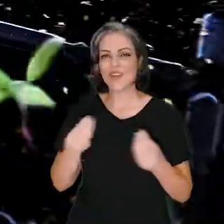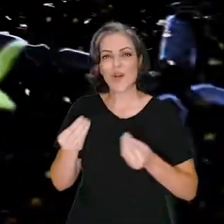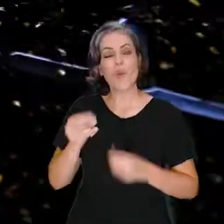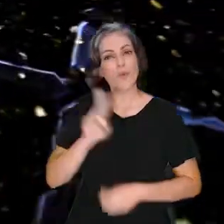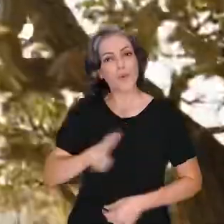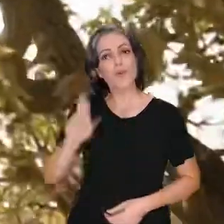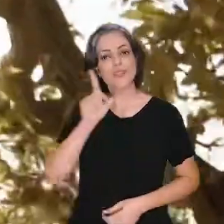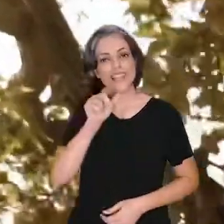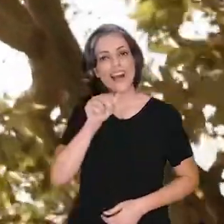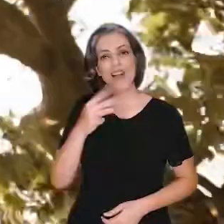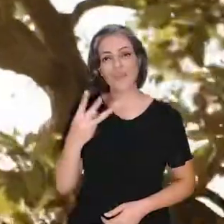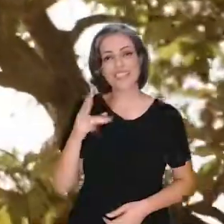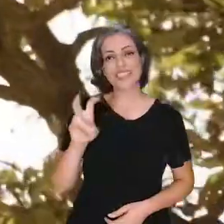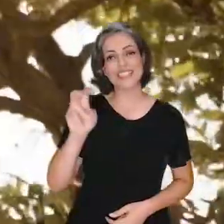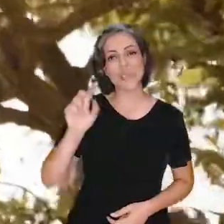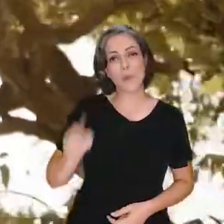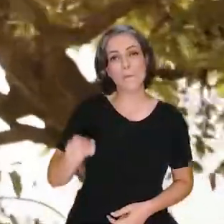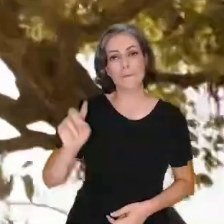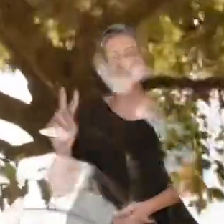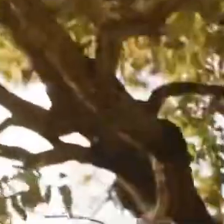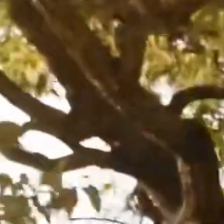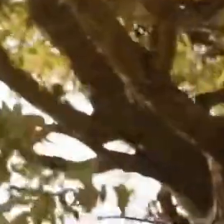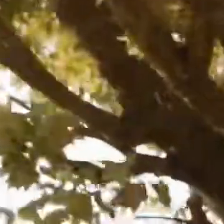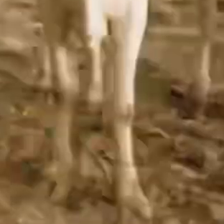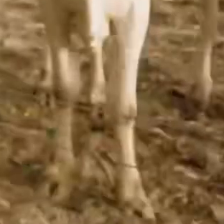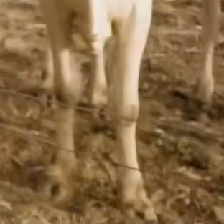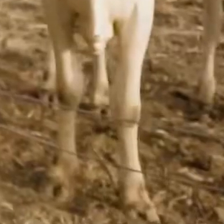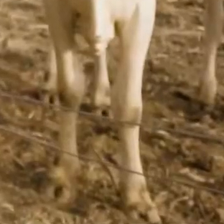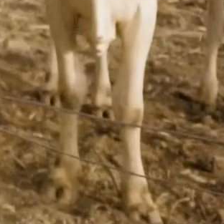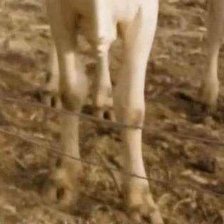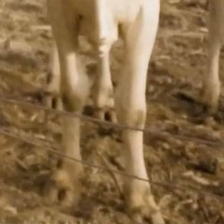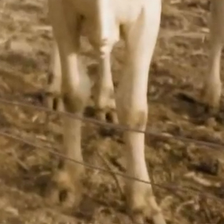com irrigação de 35 mil hectares.